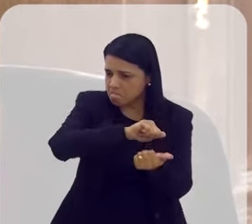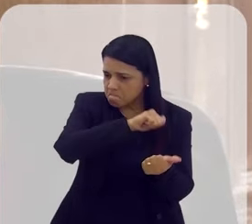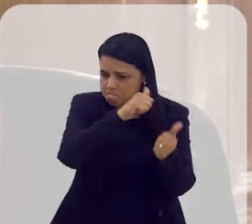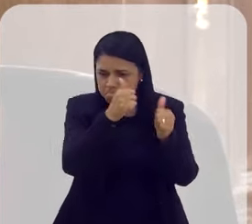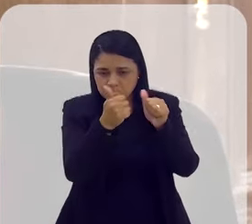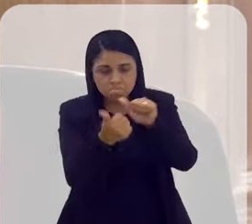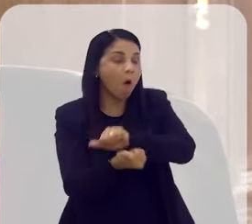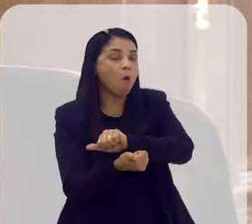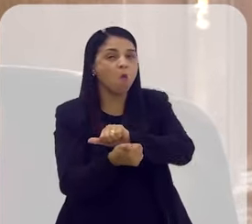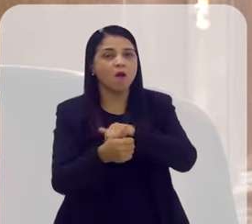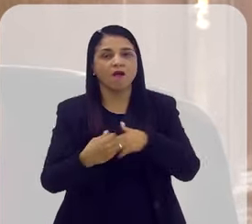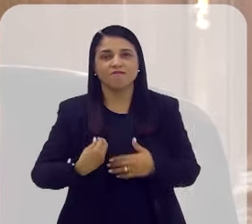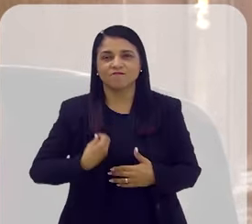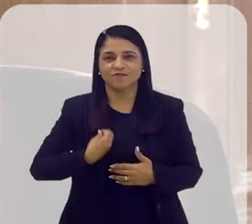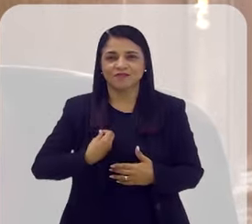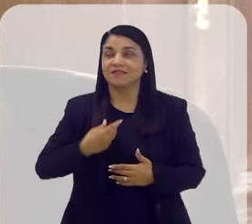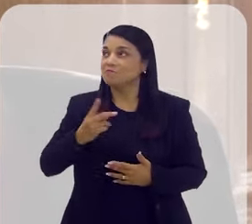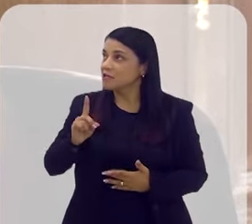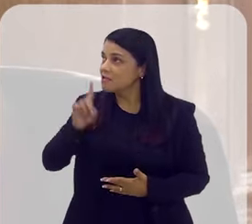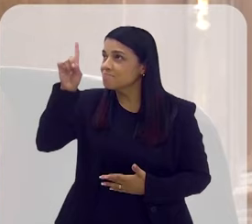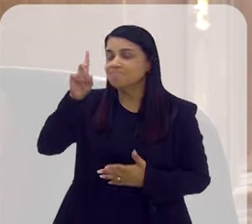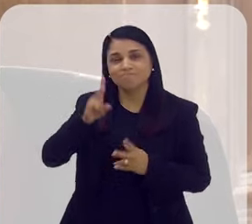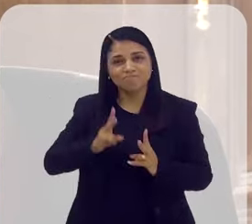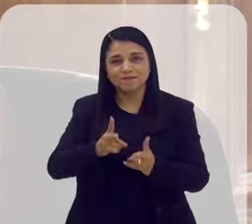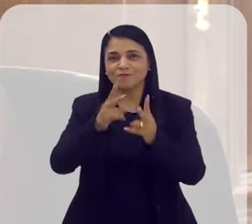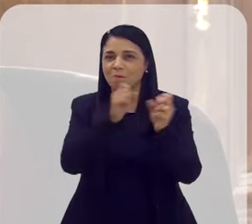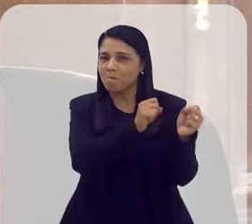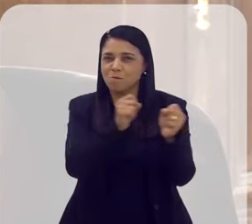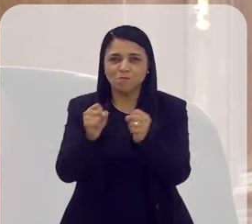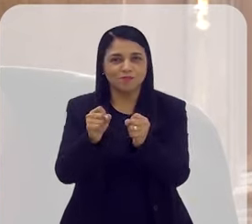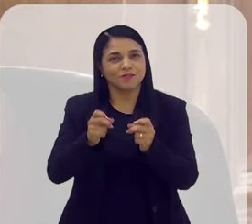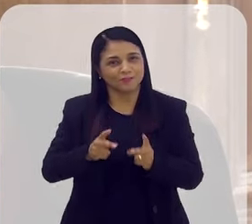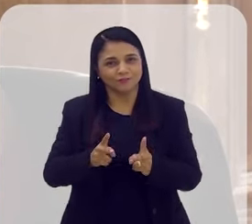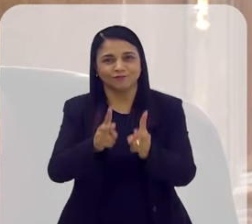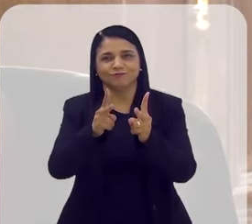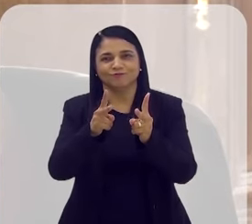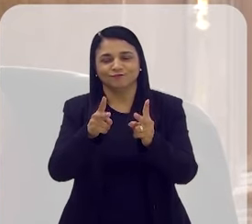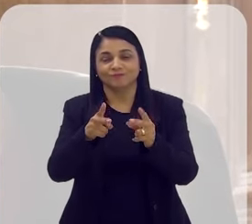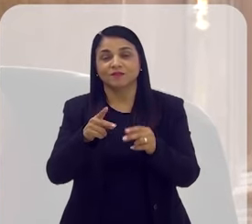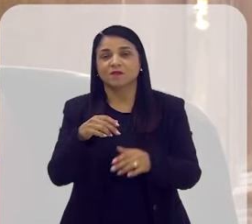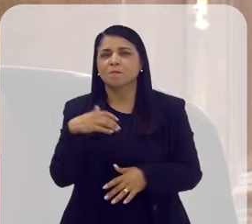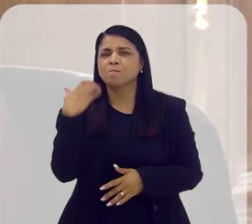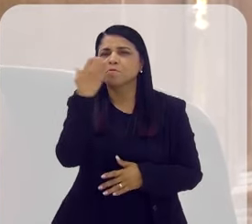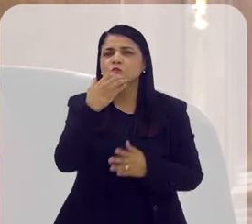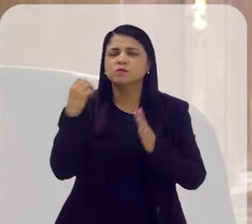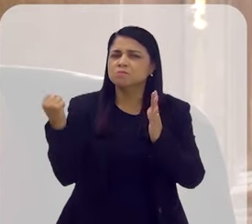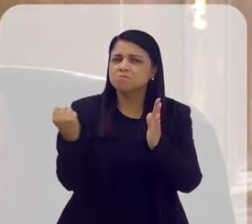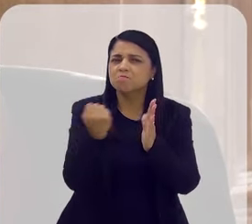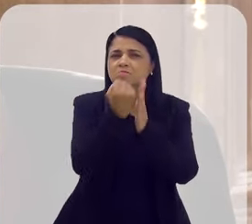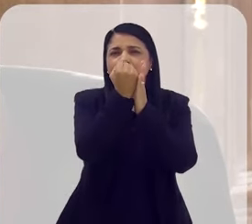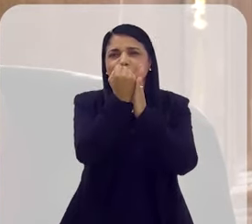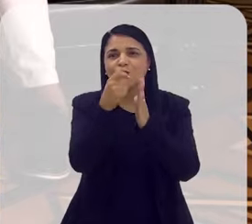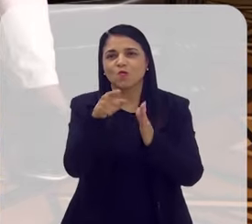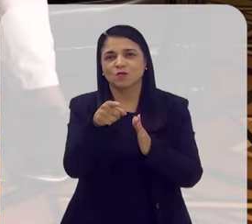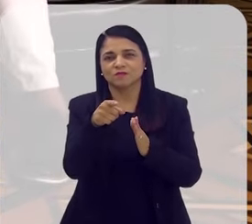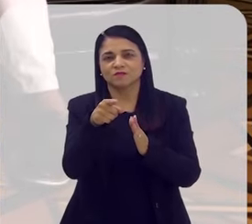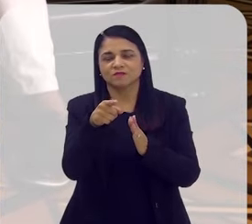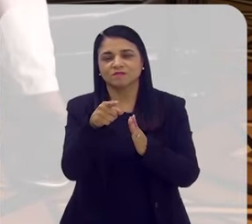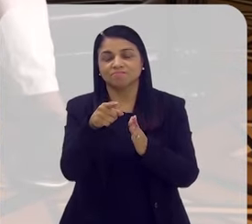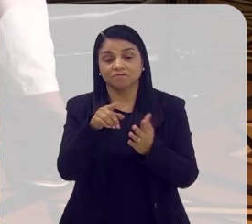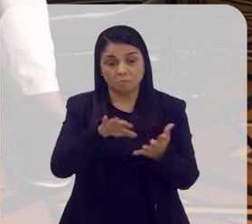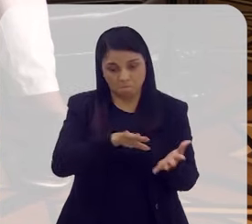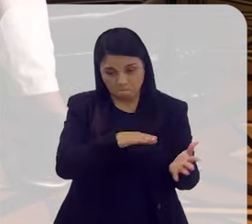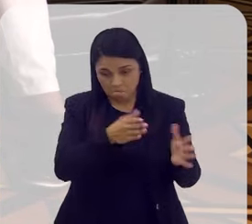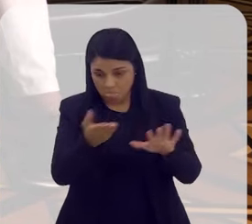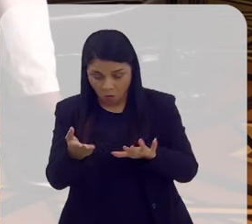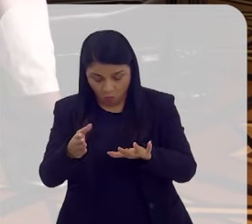ele transforma, porque ele continua o mesmo. O poder dele não mudou. E qual foi a música que marcou quando